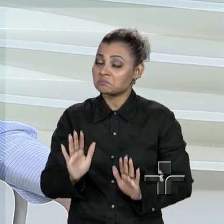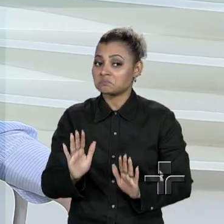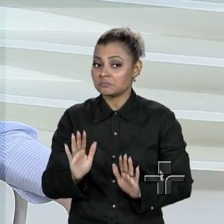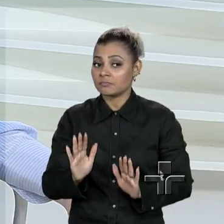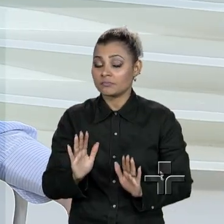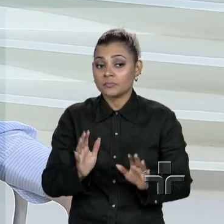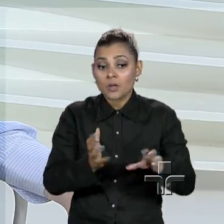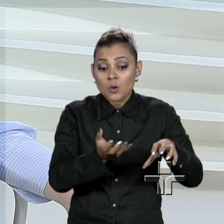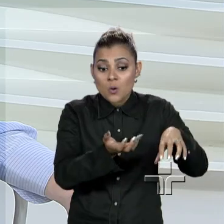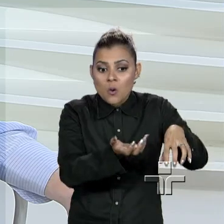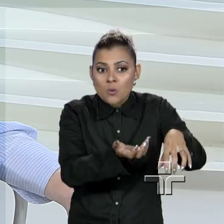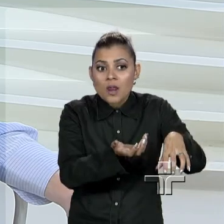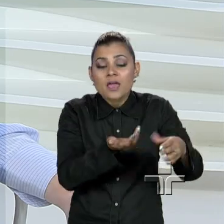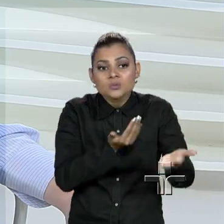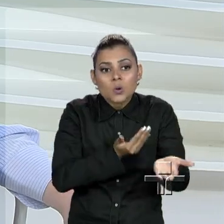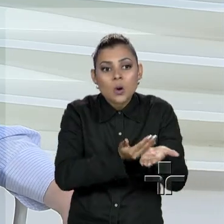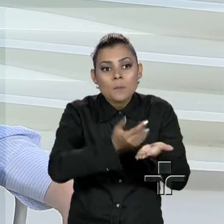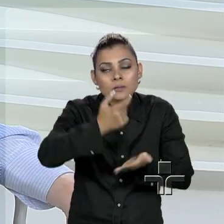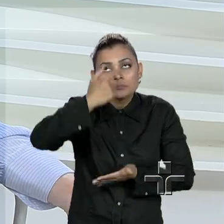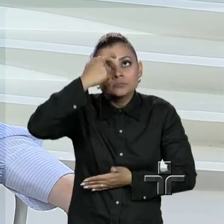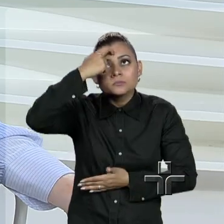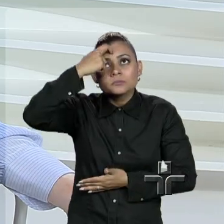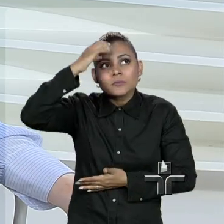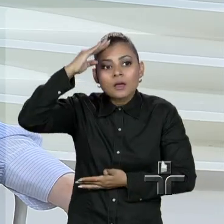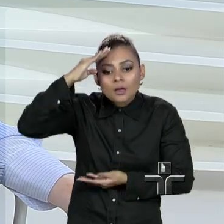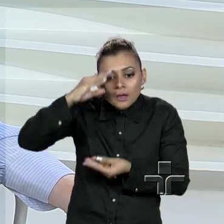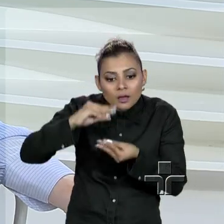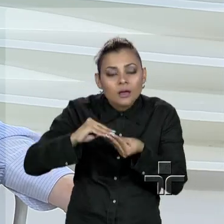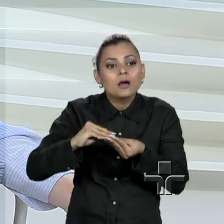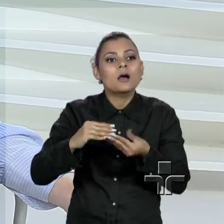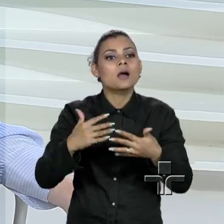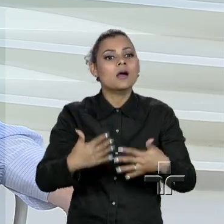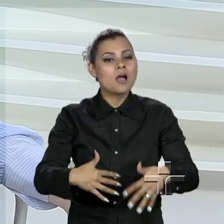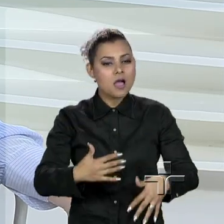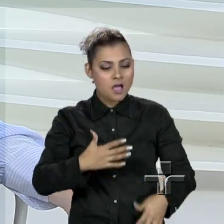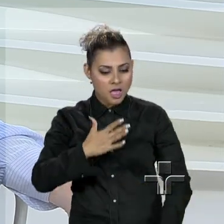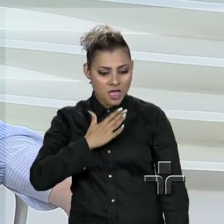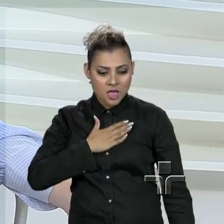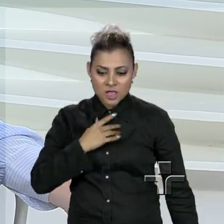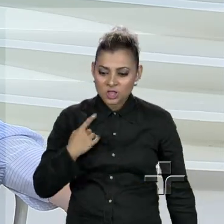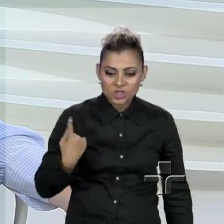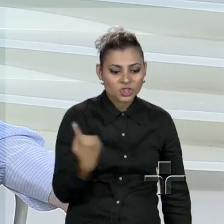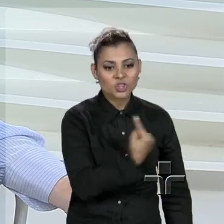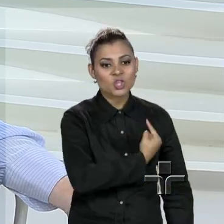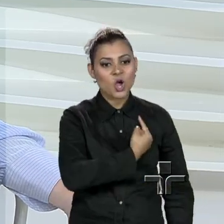Congresso começa a tomar consciência de que o poder está lá.